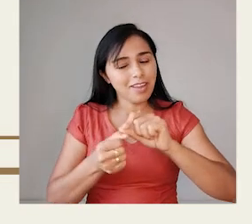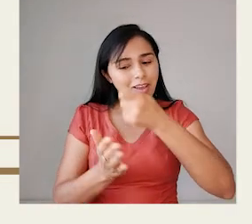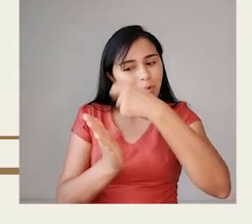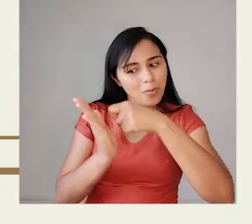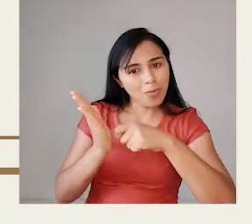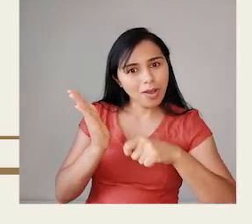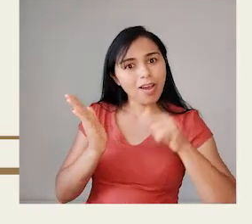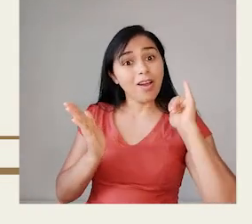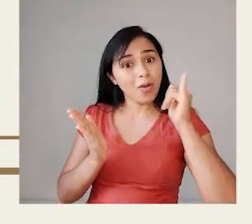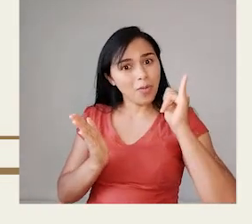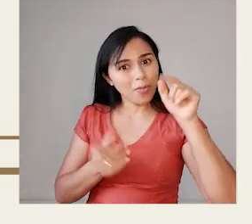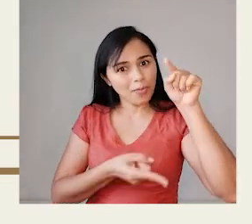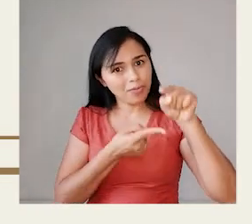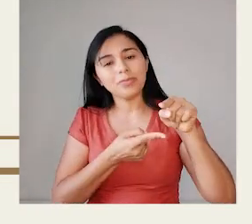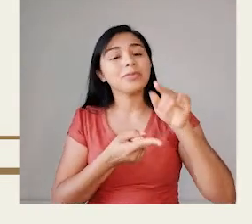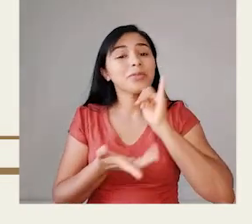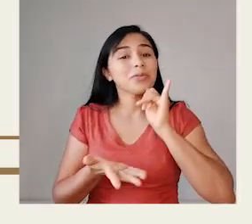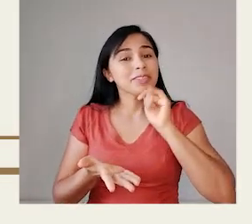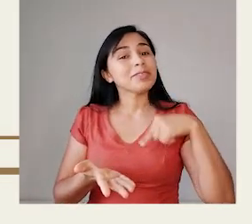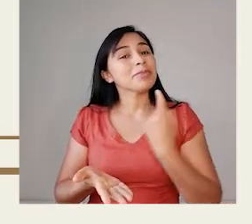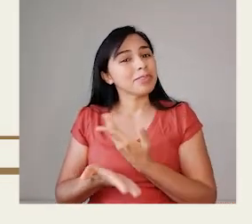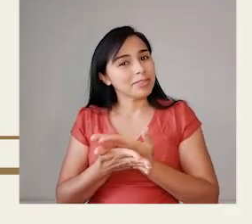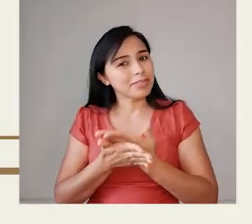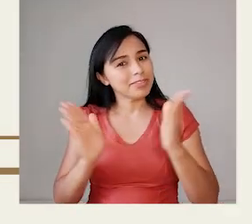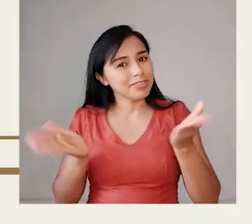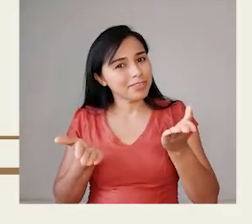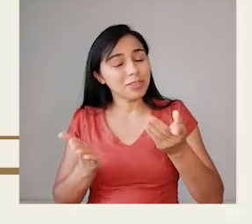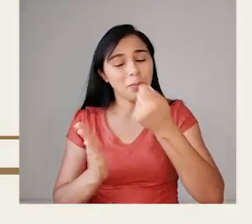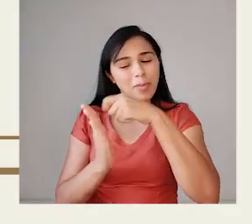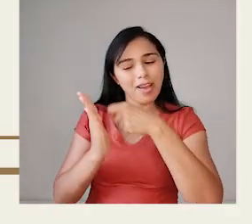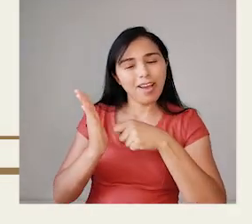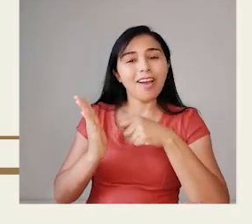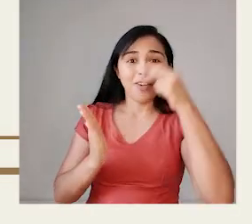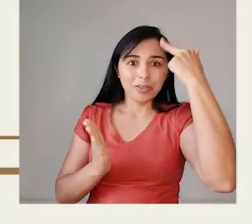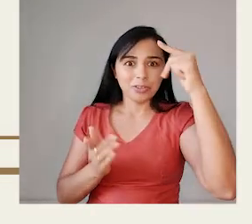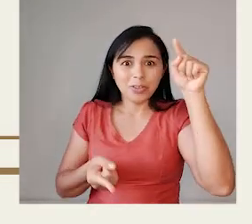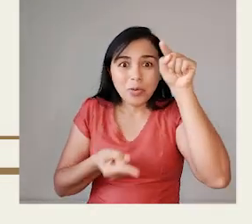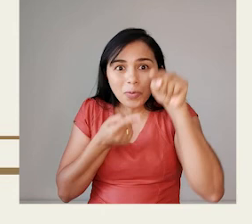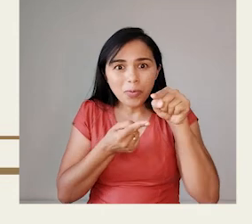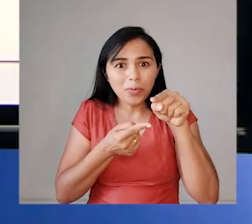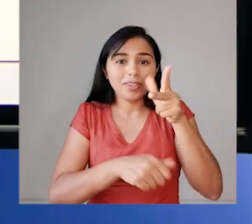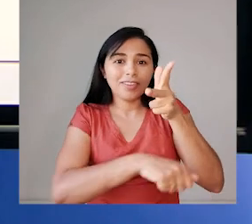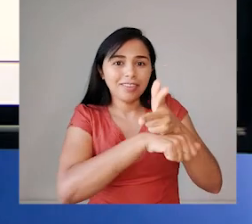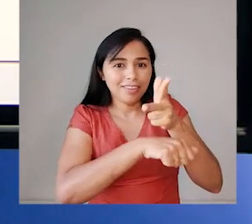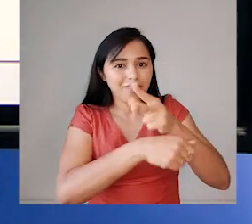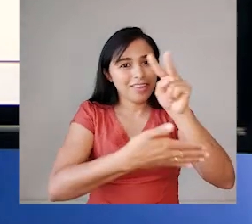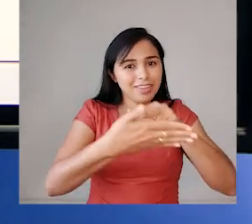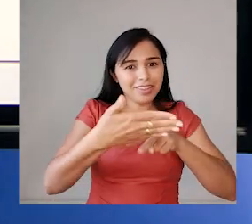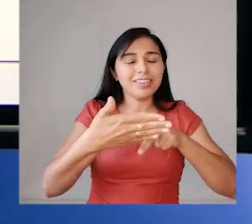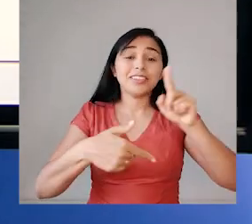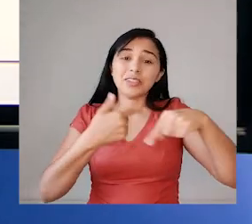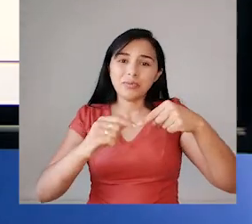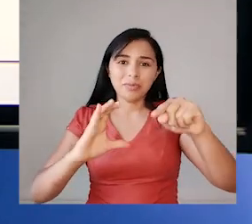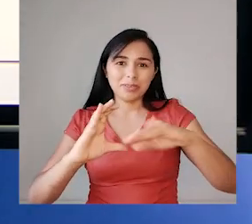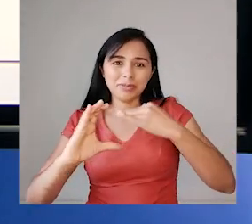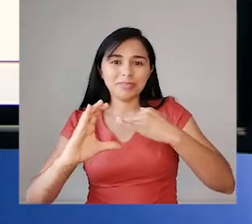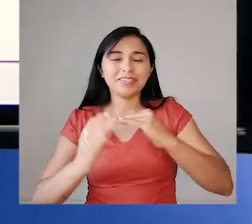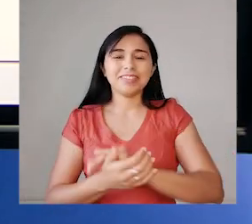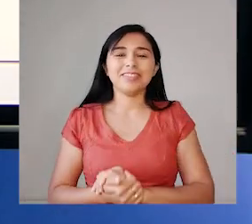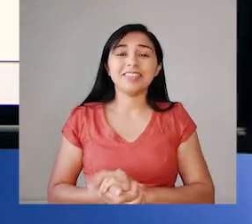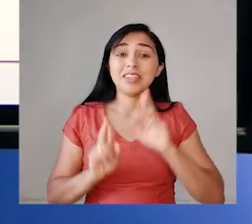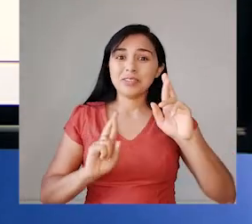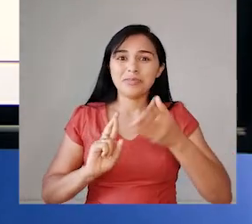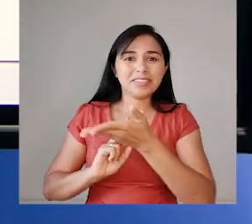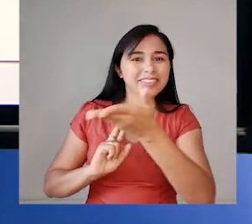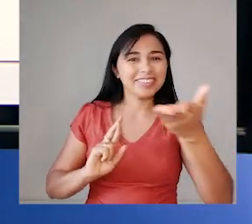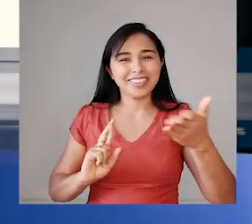uma história curtinha, grava, faça a leitura e nos mande. Espero que vocês tenham gostado. Leiam